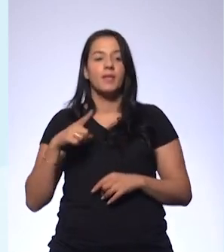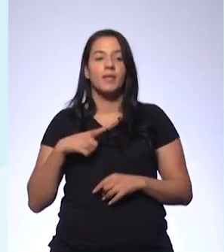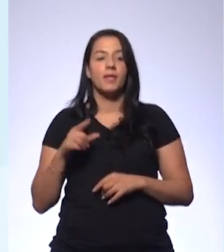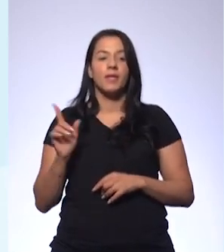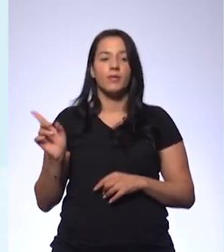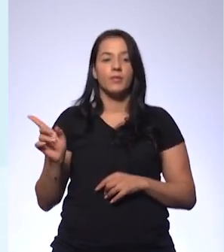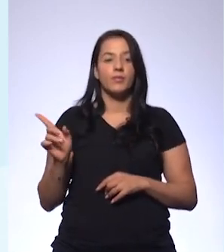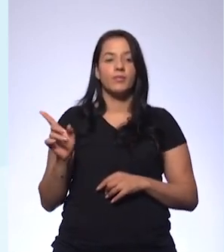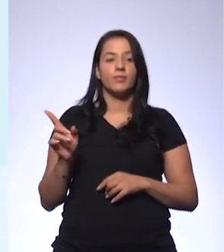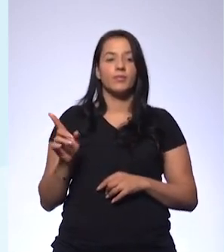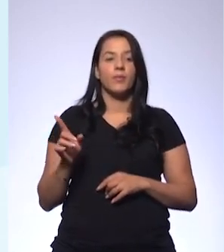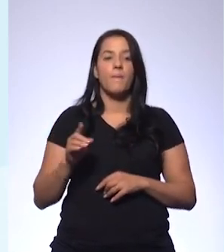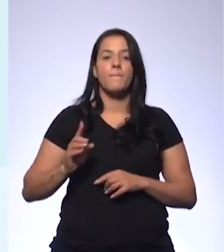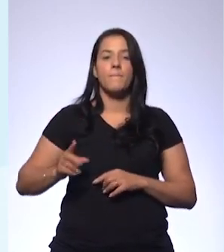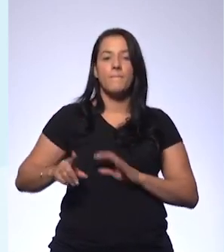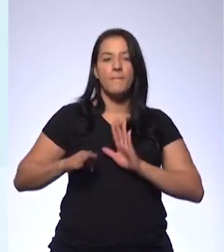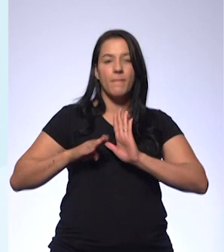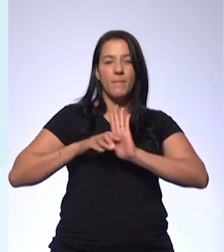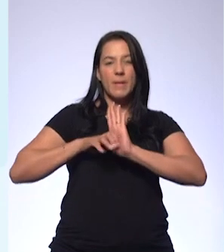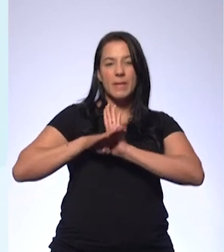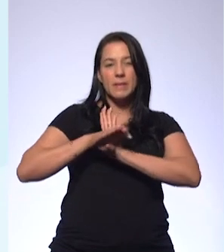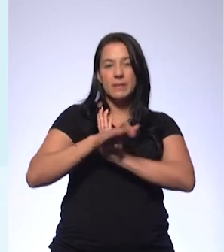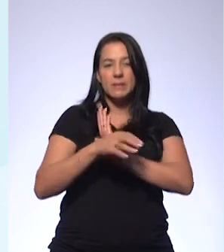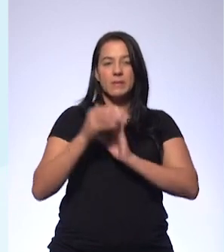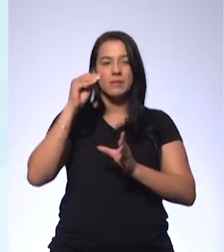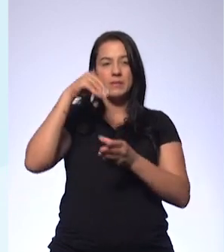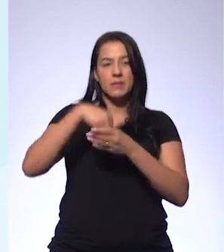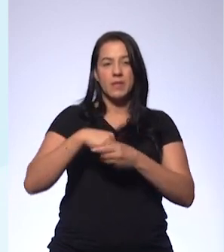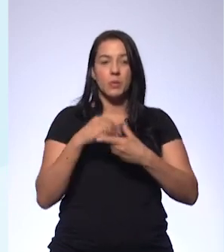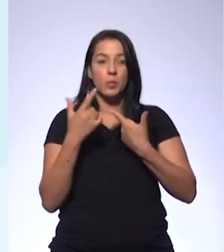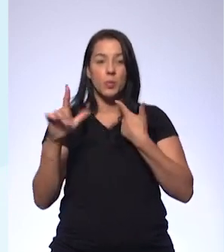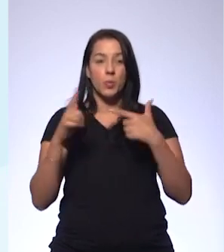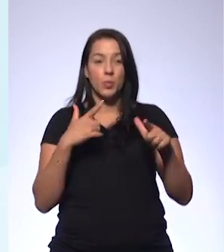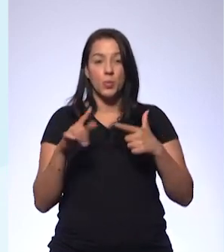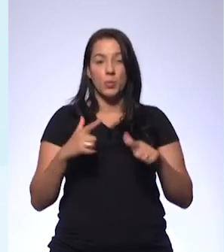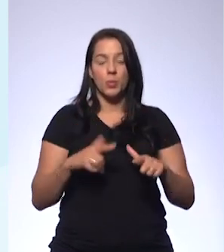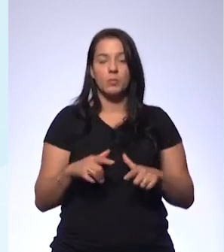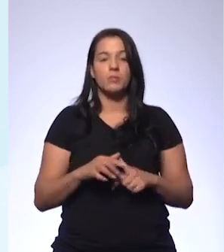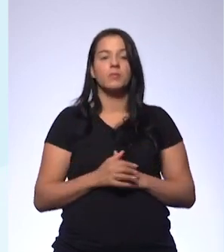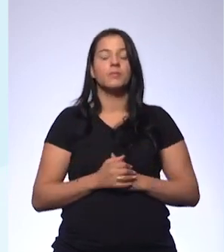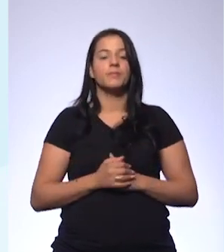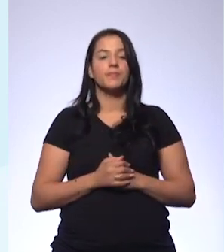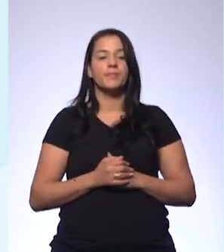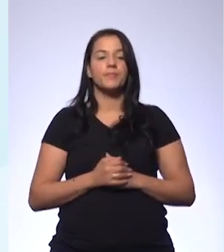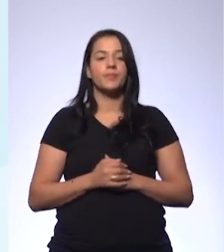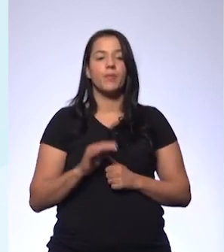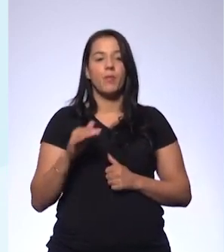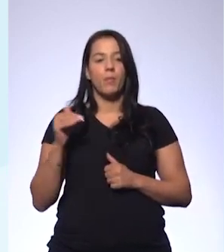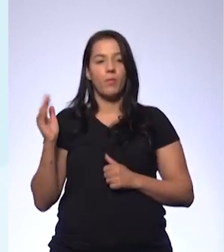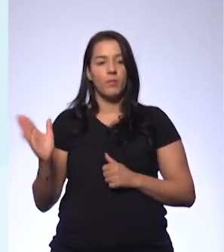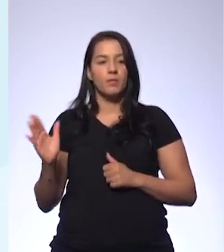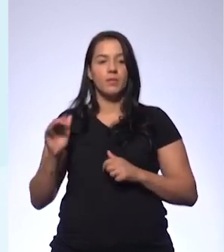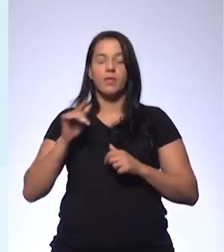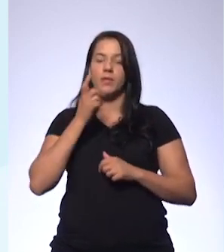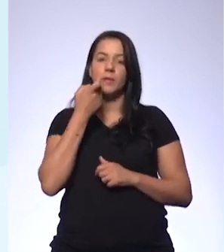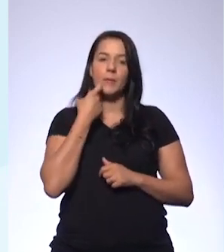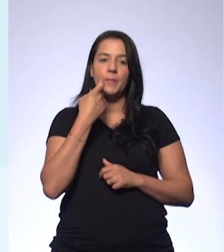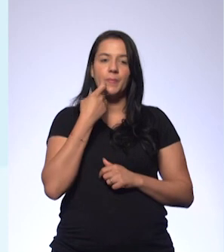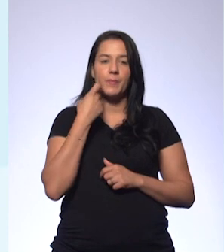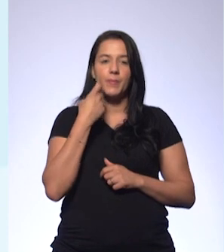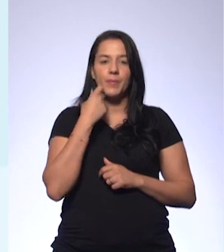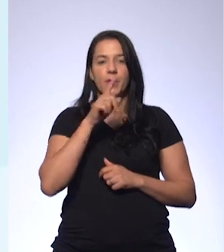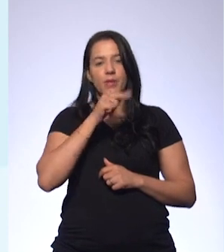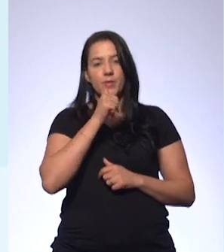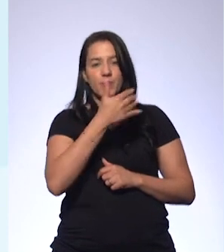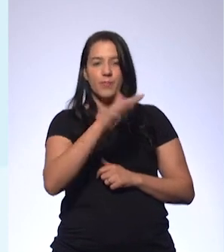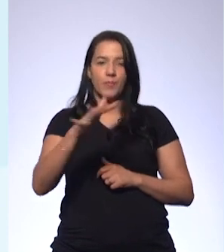aí, organismos que vivem dentro de outros organismos, né. Aí a gente tem um ambiente como o mar,